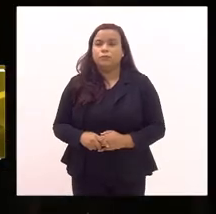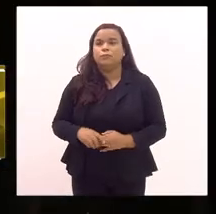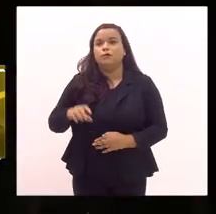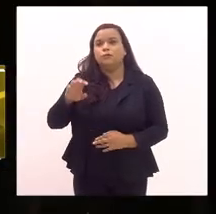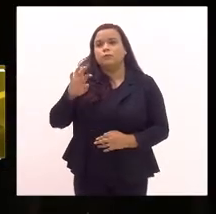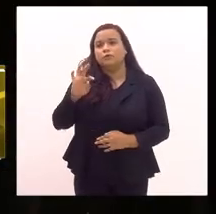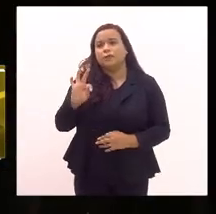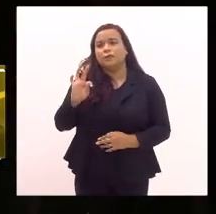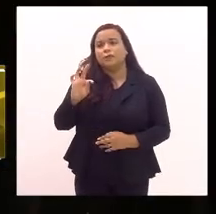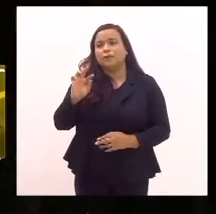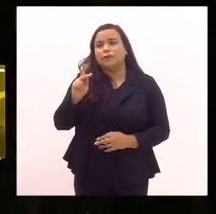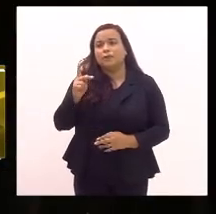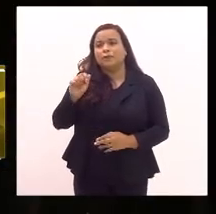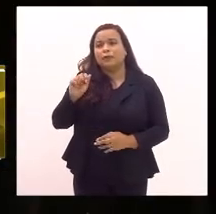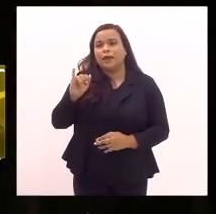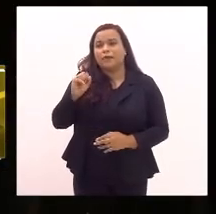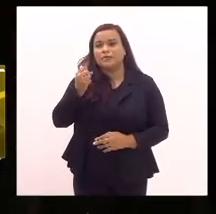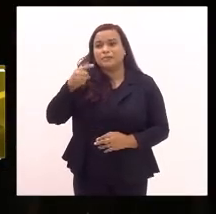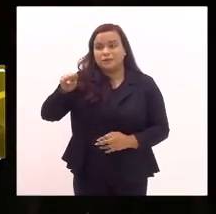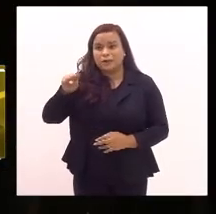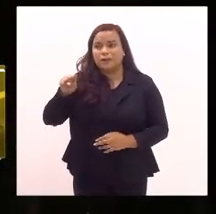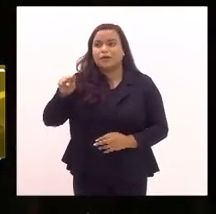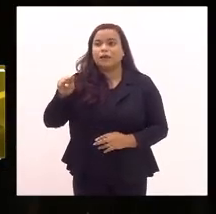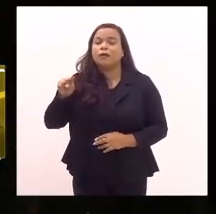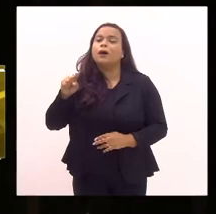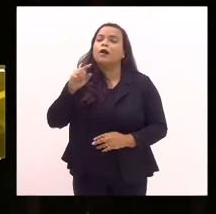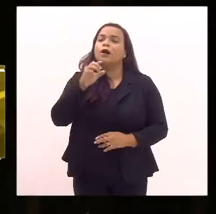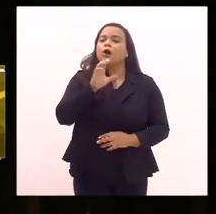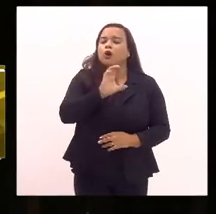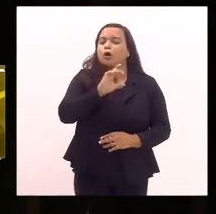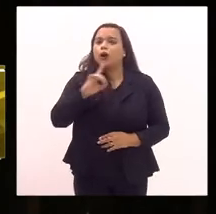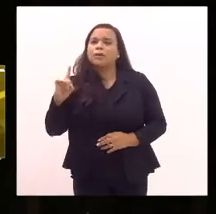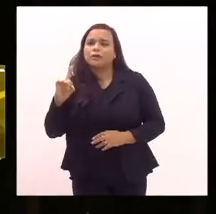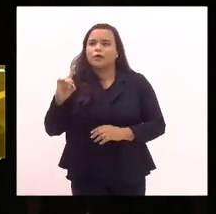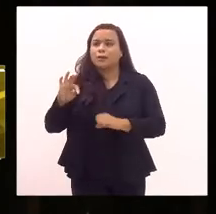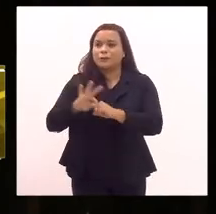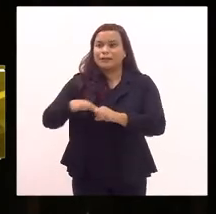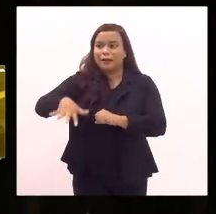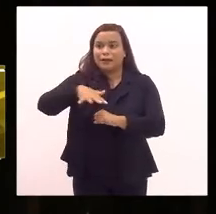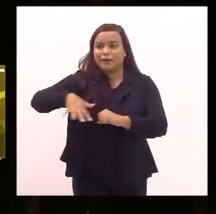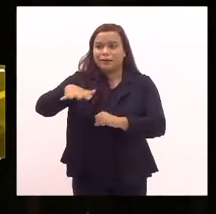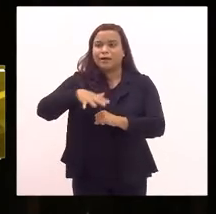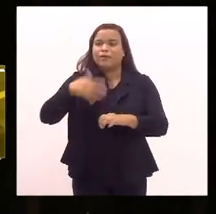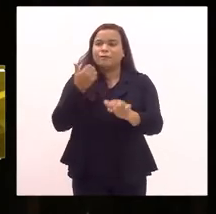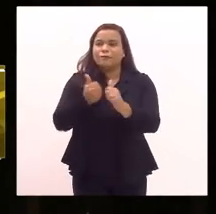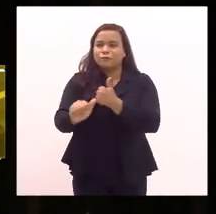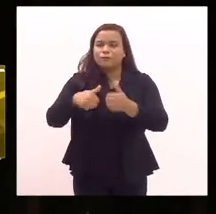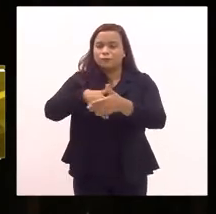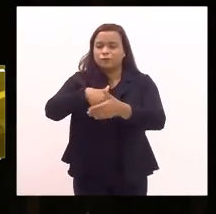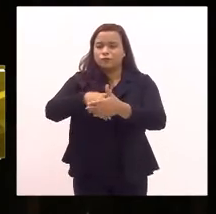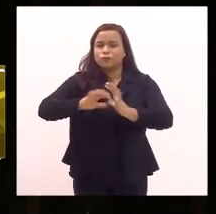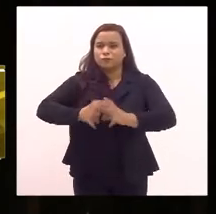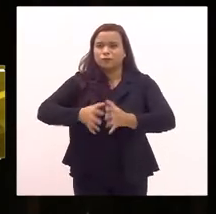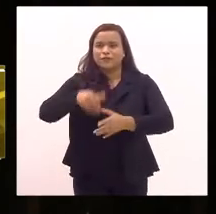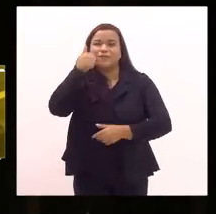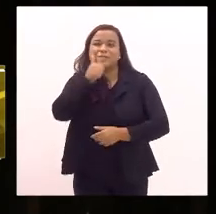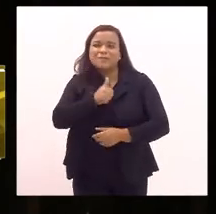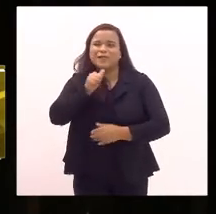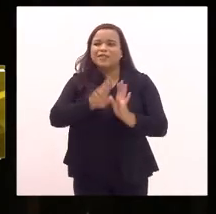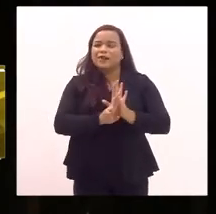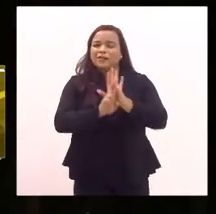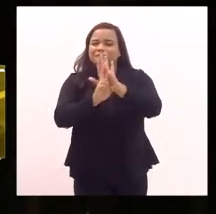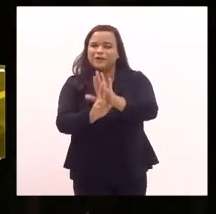Taissan Passos, coordenadora técnica de futebol feminino, neste ato representada por Joyce Barros,